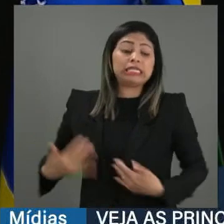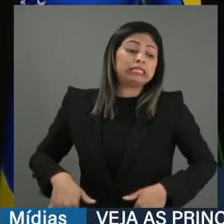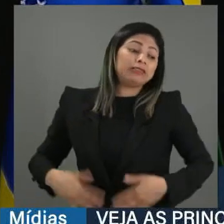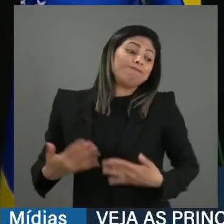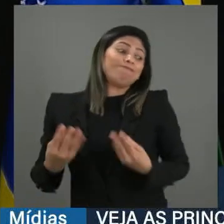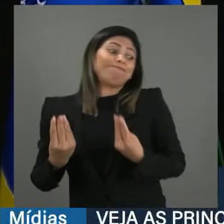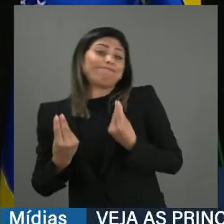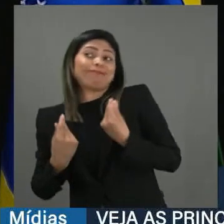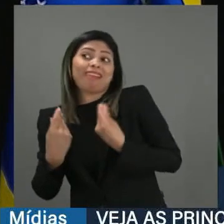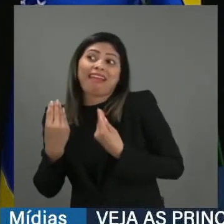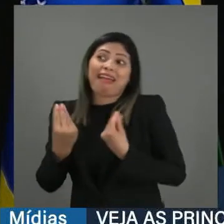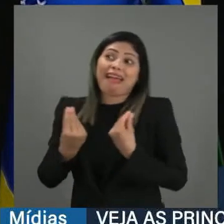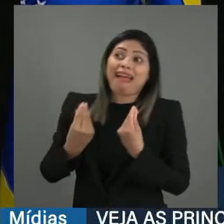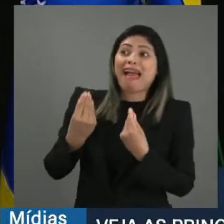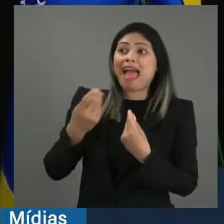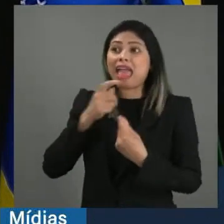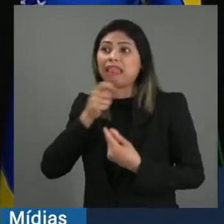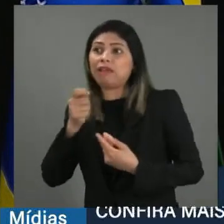da entrevista.